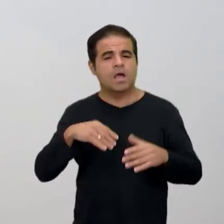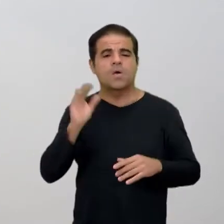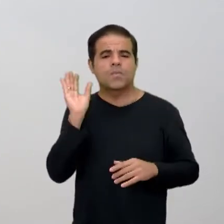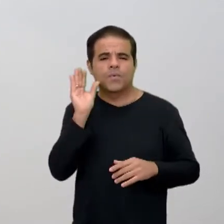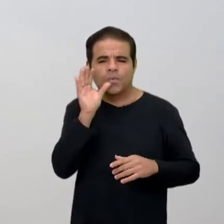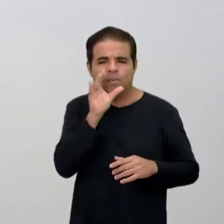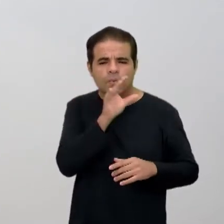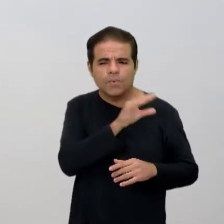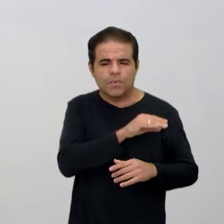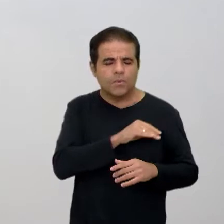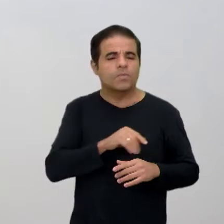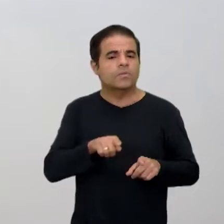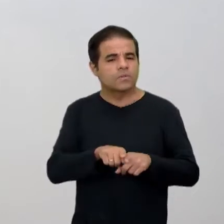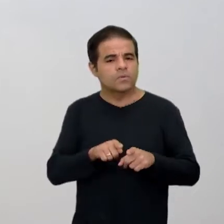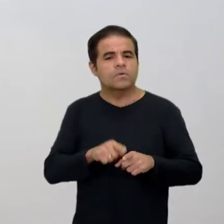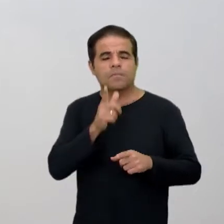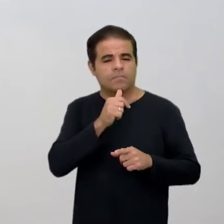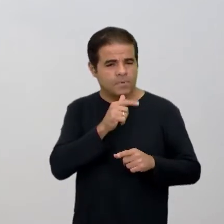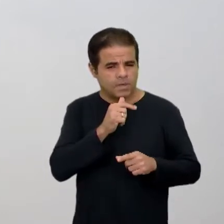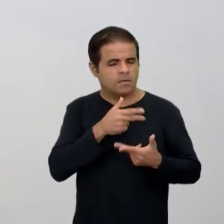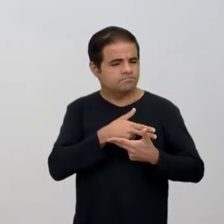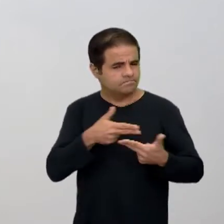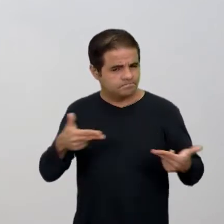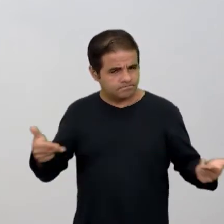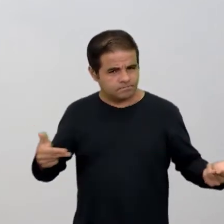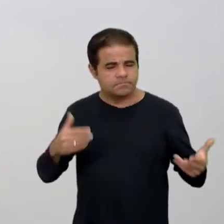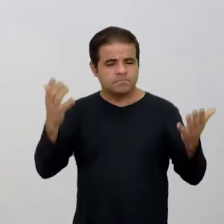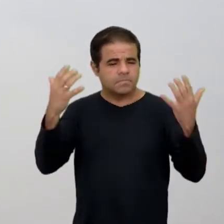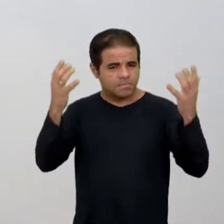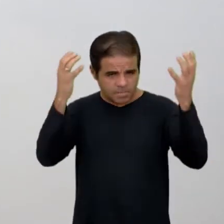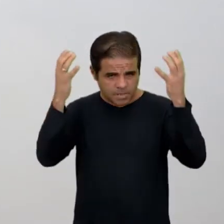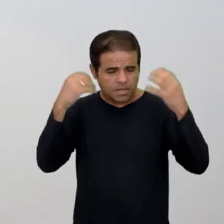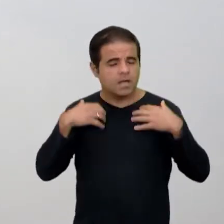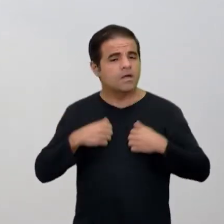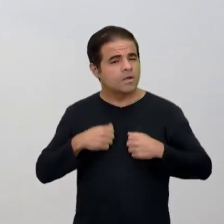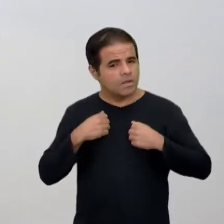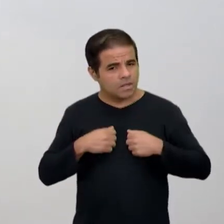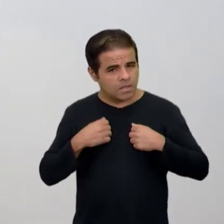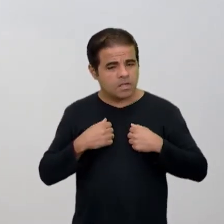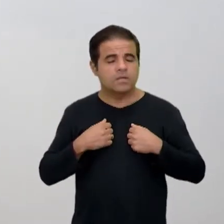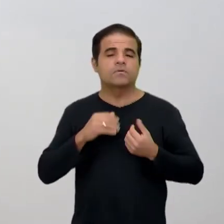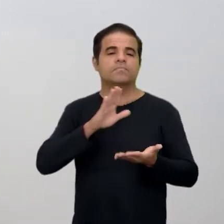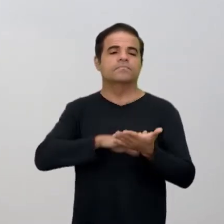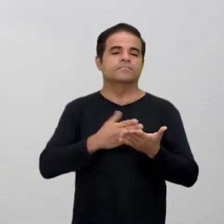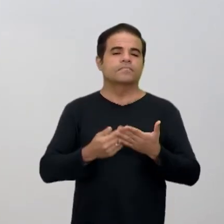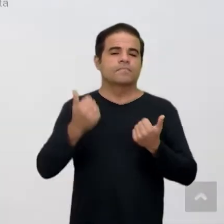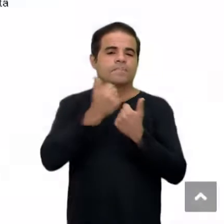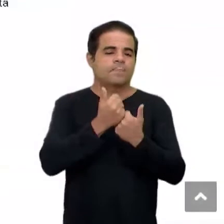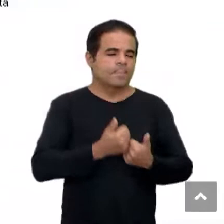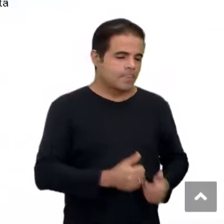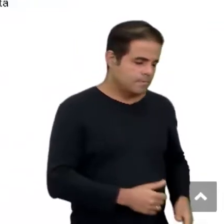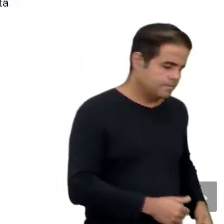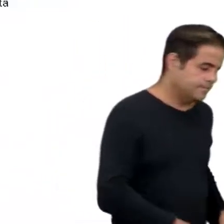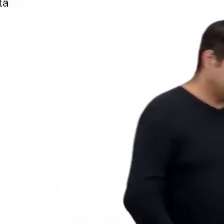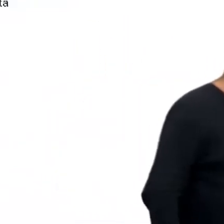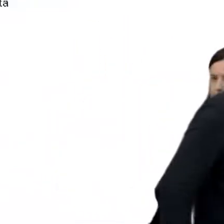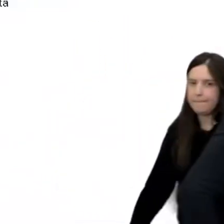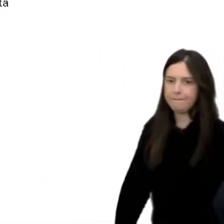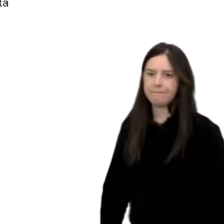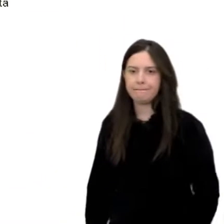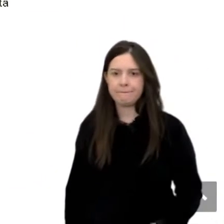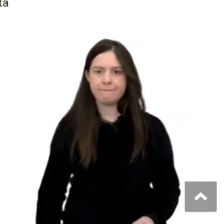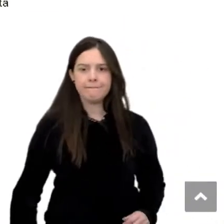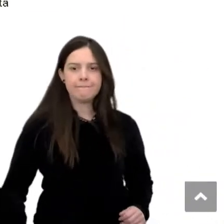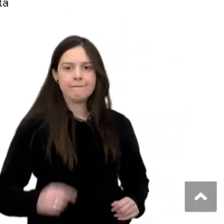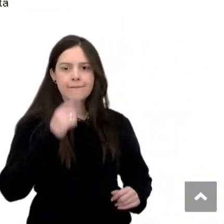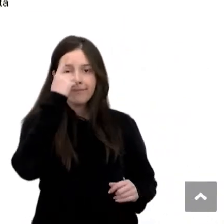aquecedores, né? Para água, essas coisas de banho, né? Então, a ideia é que, em vez de usar eletricidade para, por